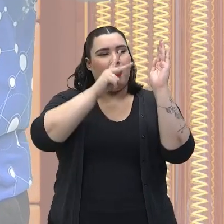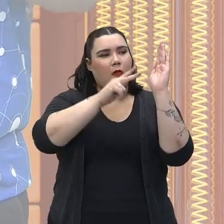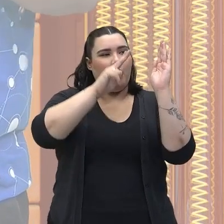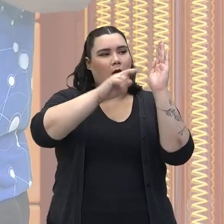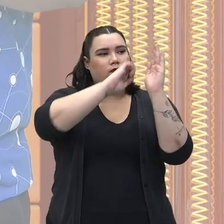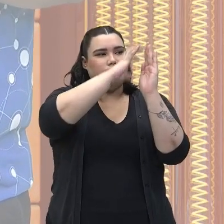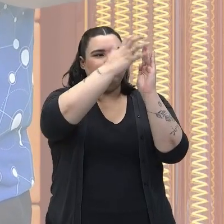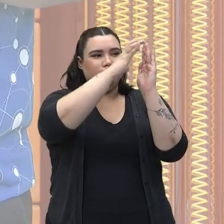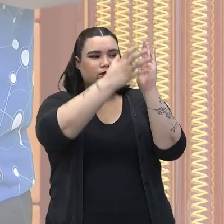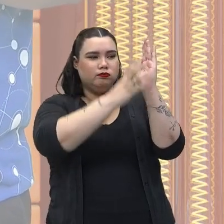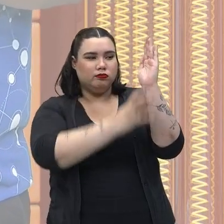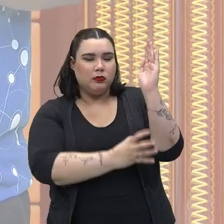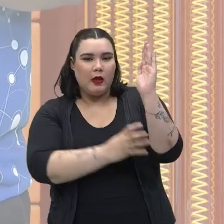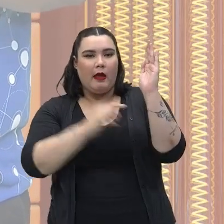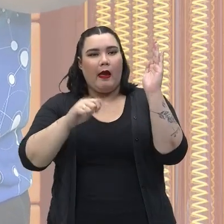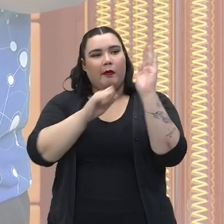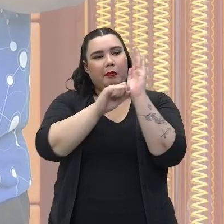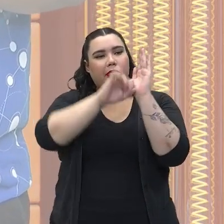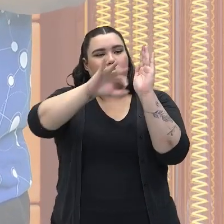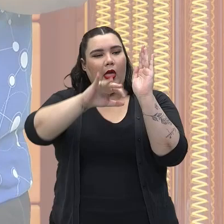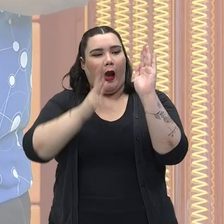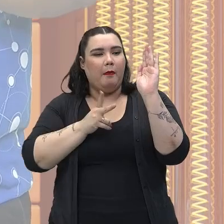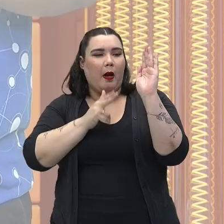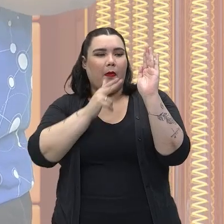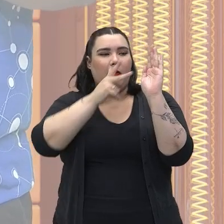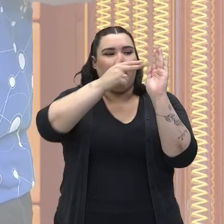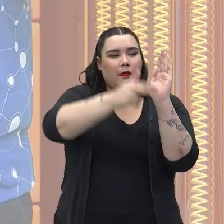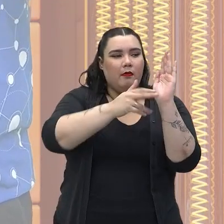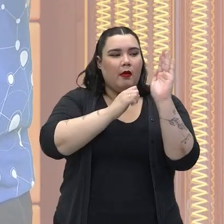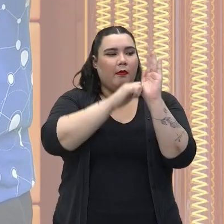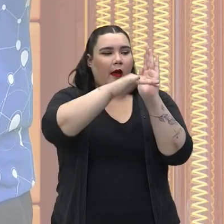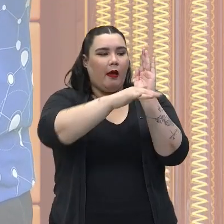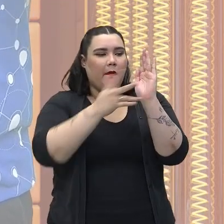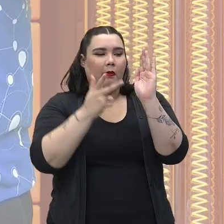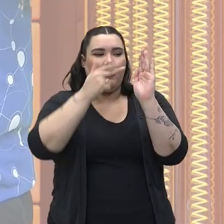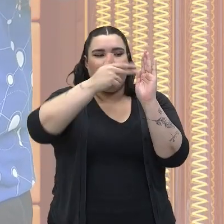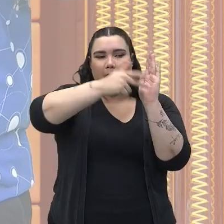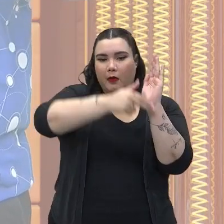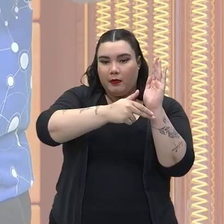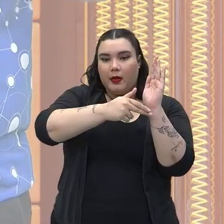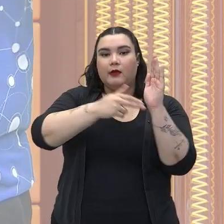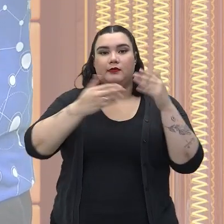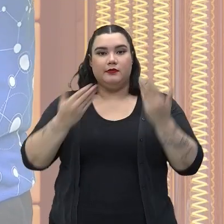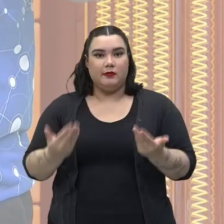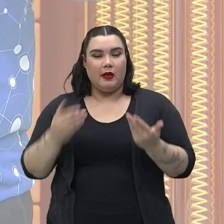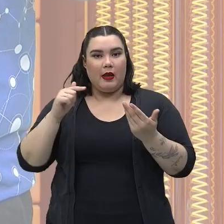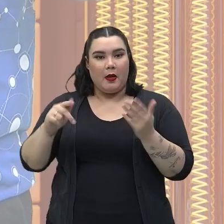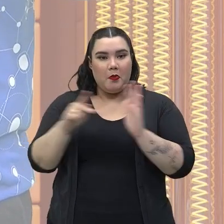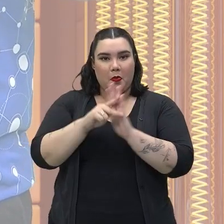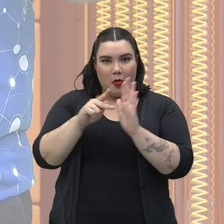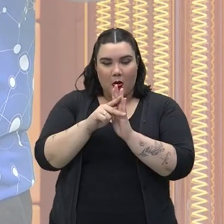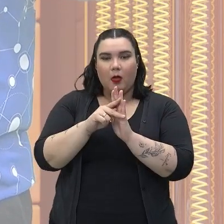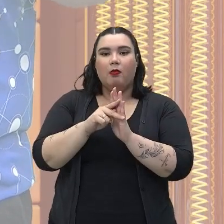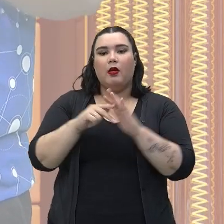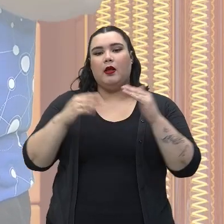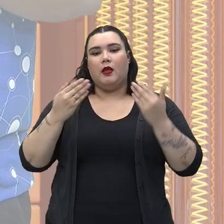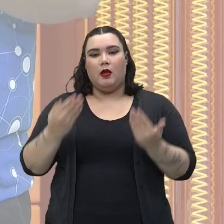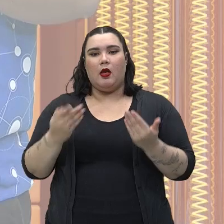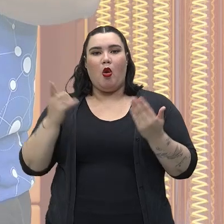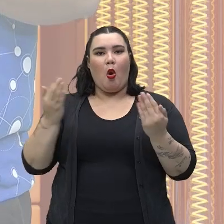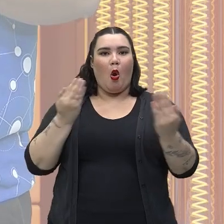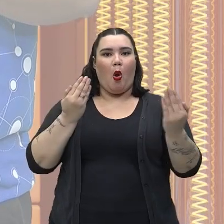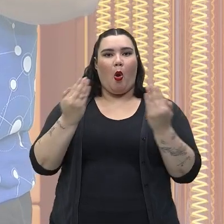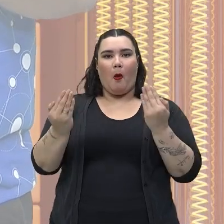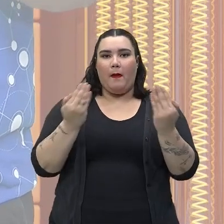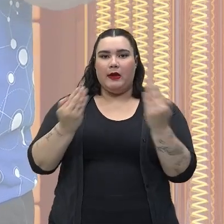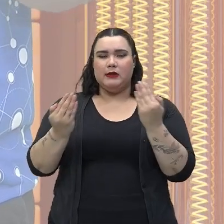lá, mas daqui a um tempo um galho cresce, fica fora de lugar, sai daquela ordem que foi estabelecida de poda. Então, é mais ou menos